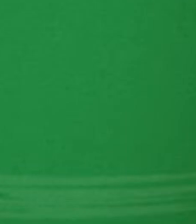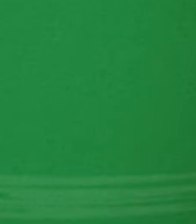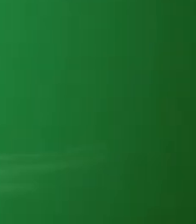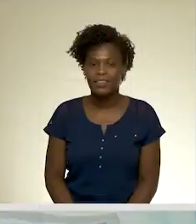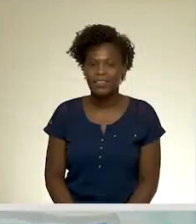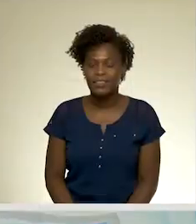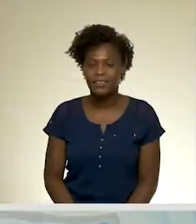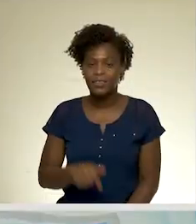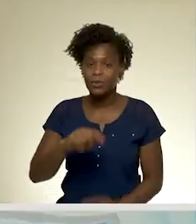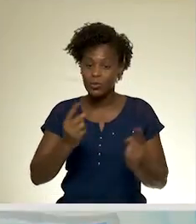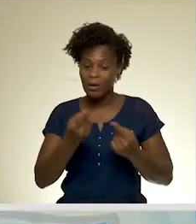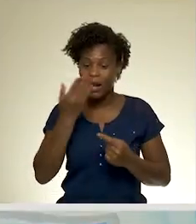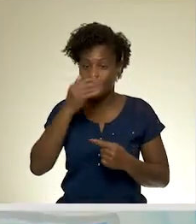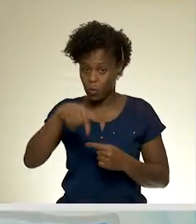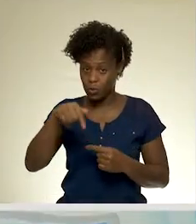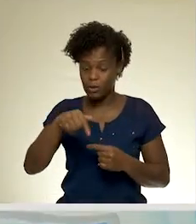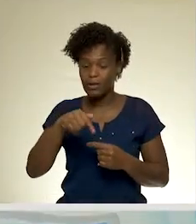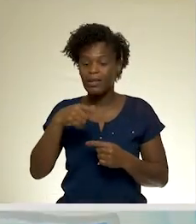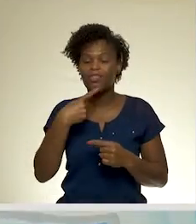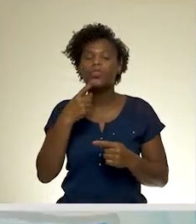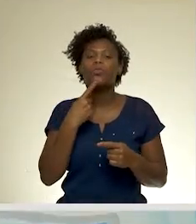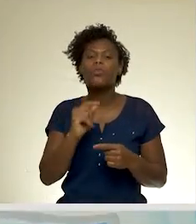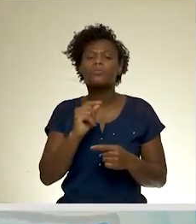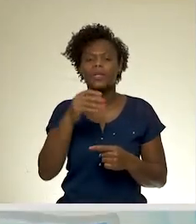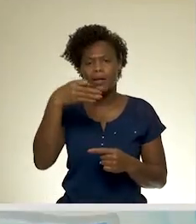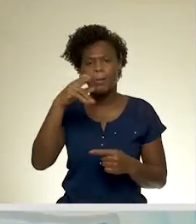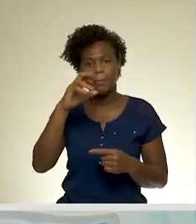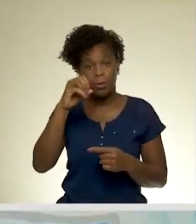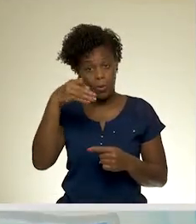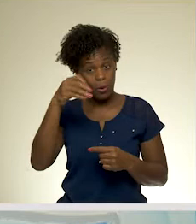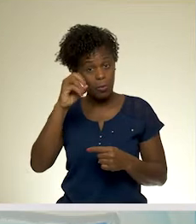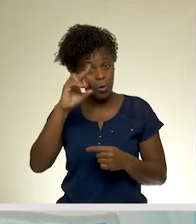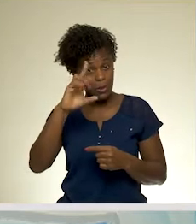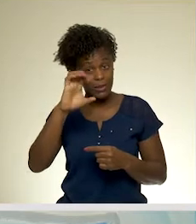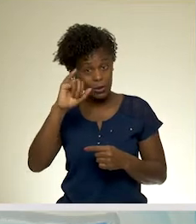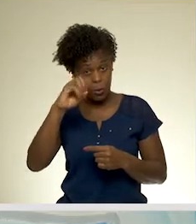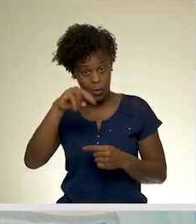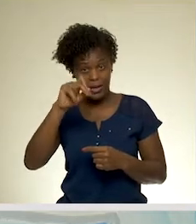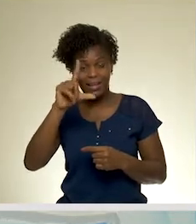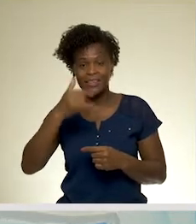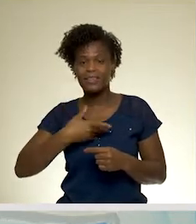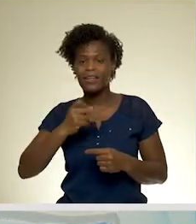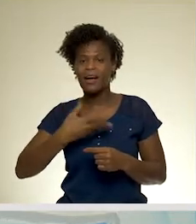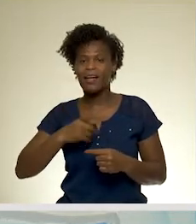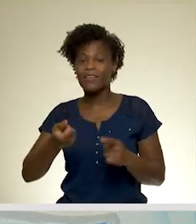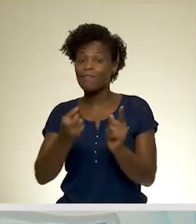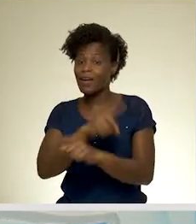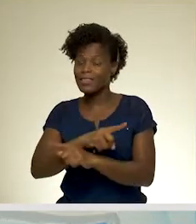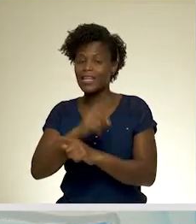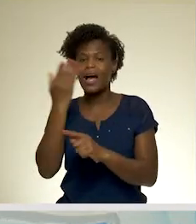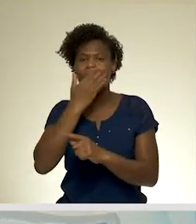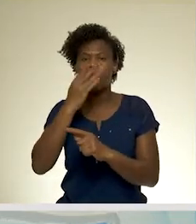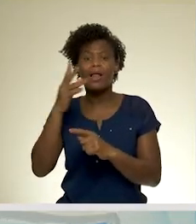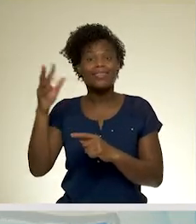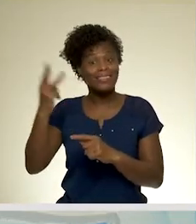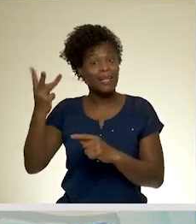O nosso sumário de hoje é proporcionalidade inversa. Atenção, matéria do terceiro trimestre do oitavo